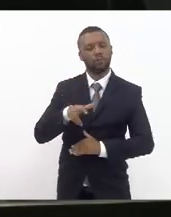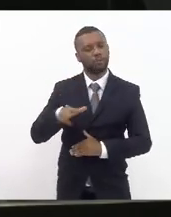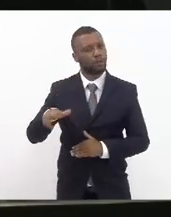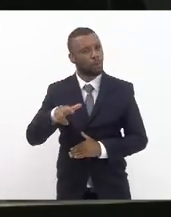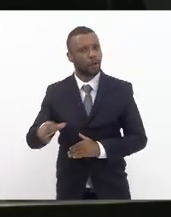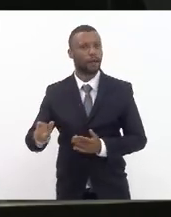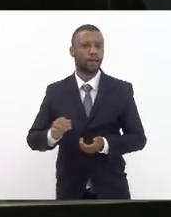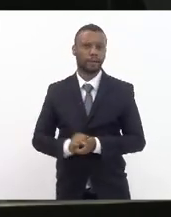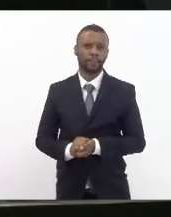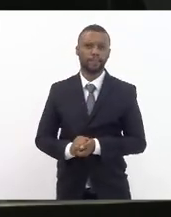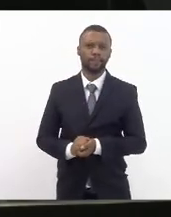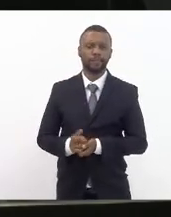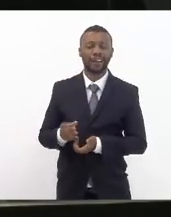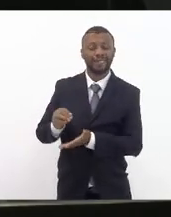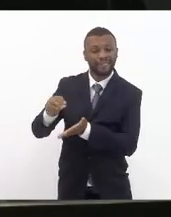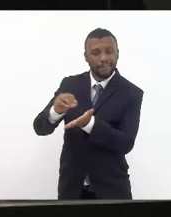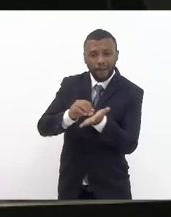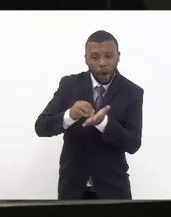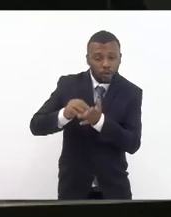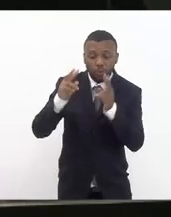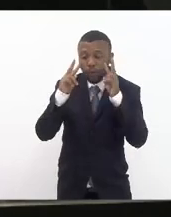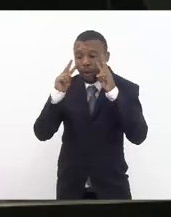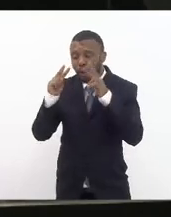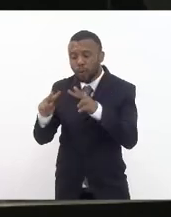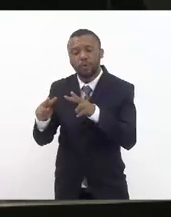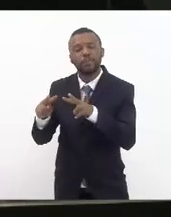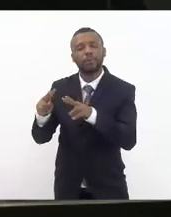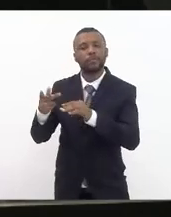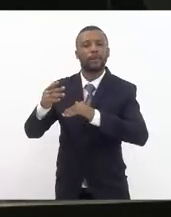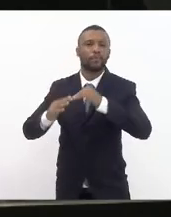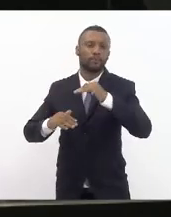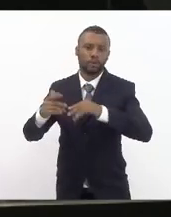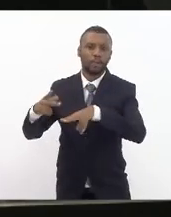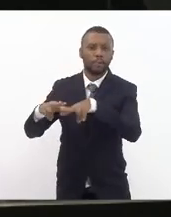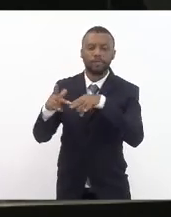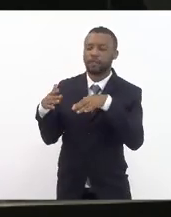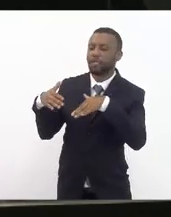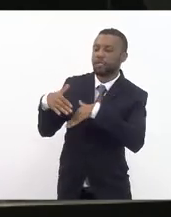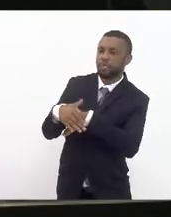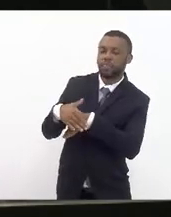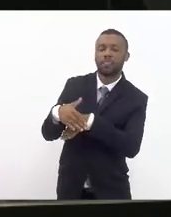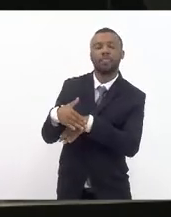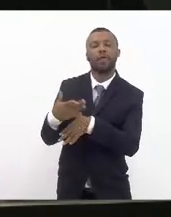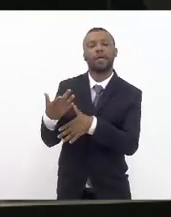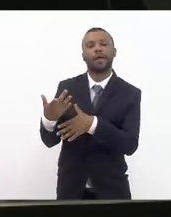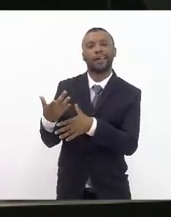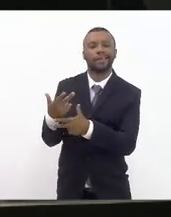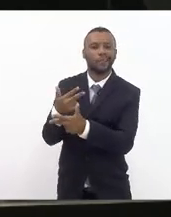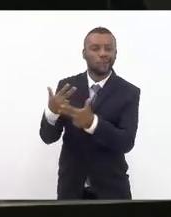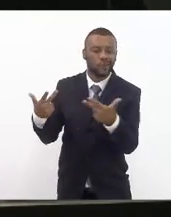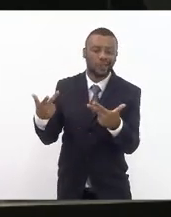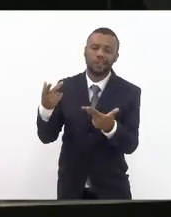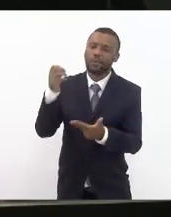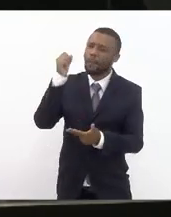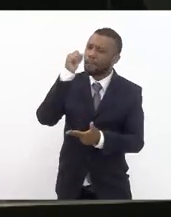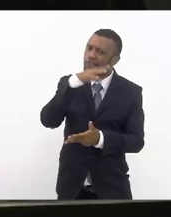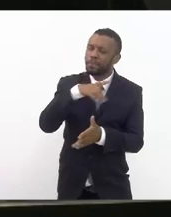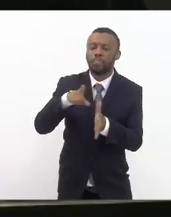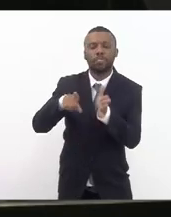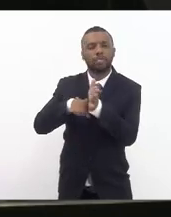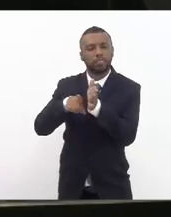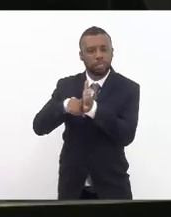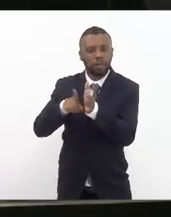da profissão de marisqueiras e, por isso, ficam sujeitas a esses atravessadores desumanos, porque isso